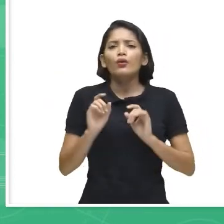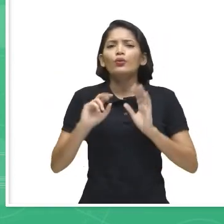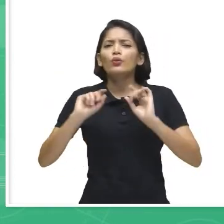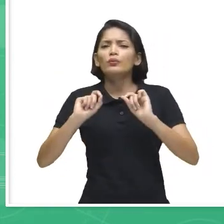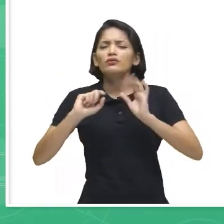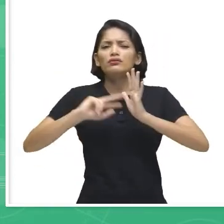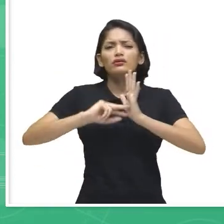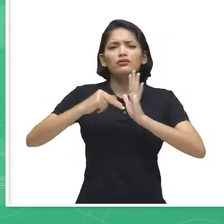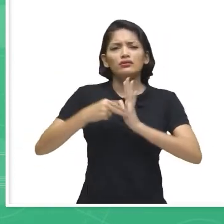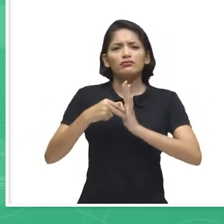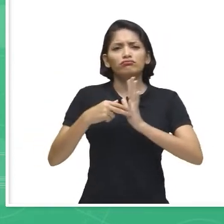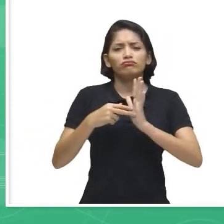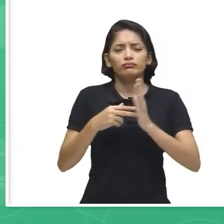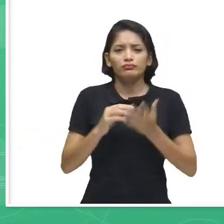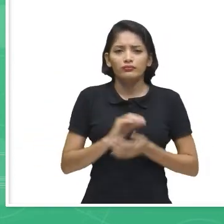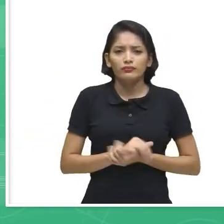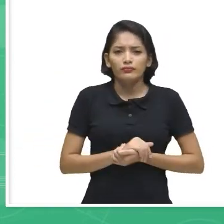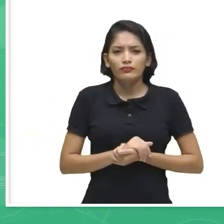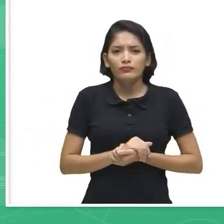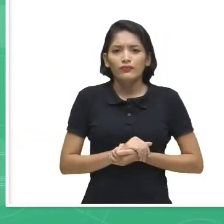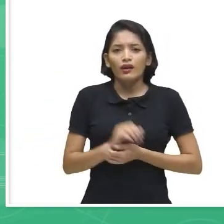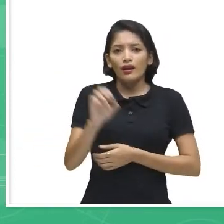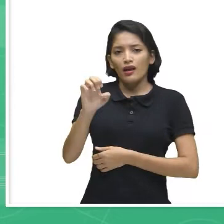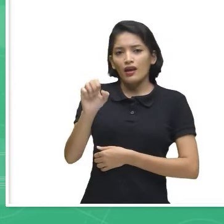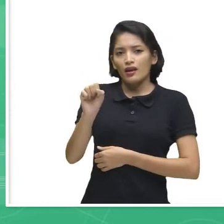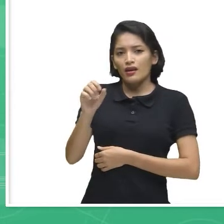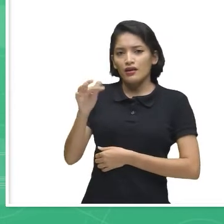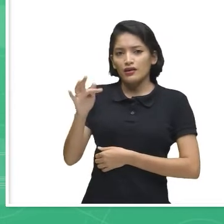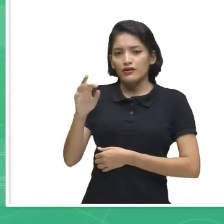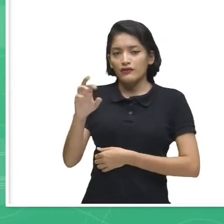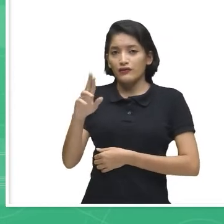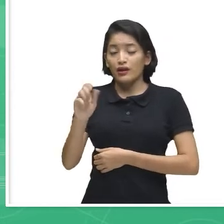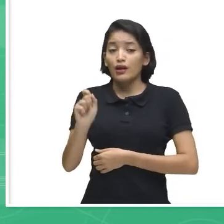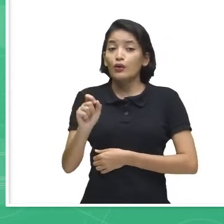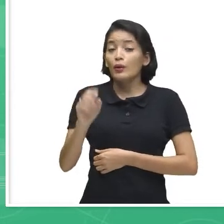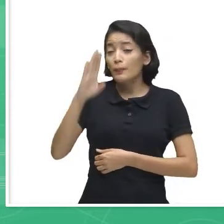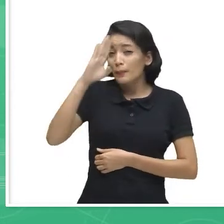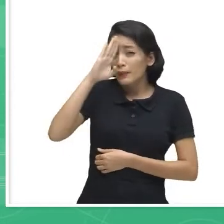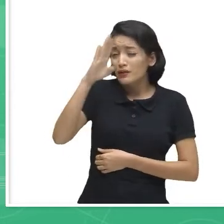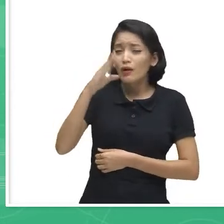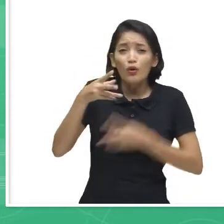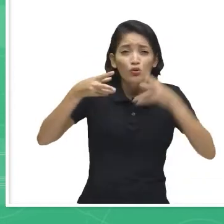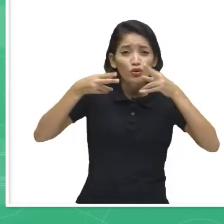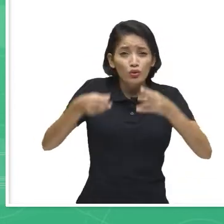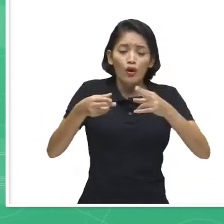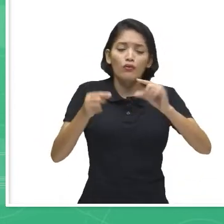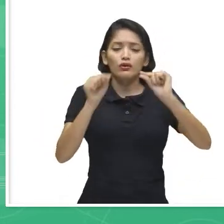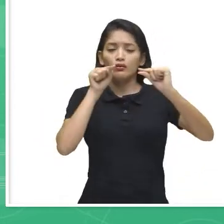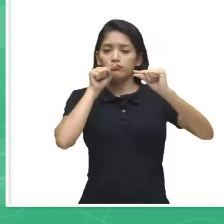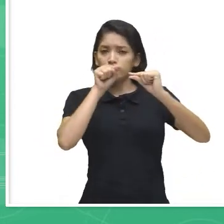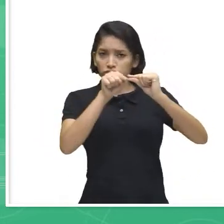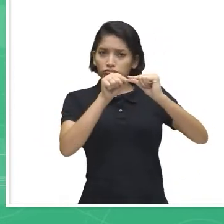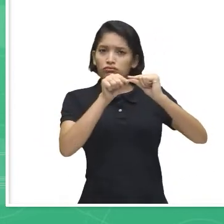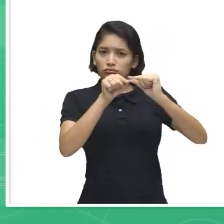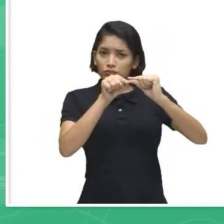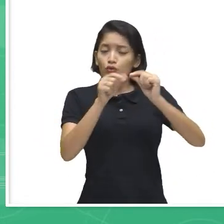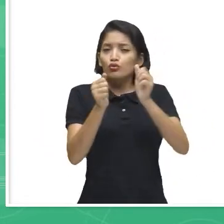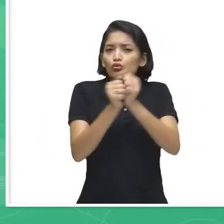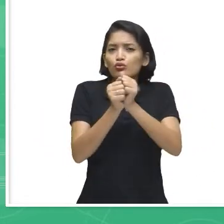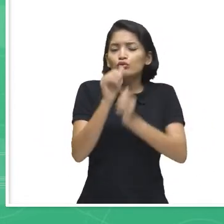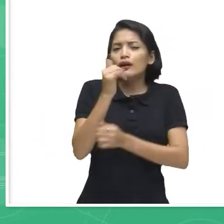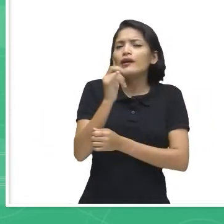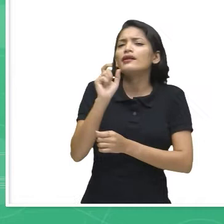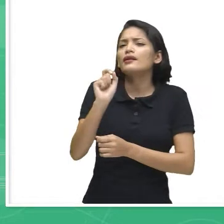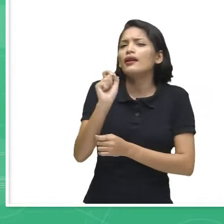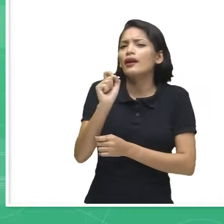isso? Esferas concêntricas são esferas que têm o mesmo centro. Se elas têm o mesmo centro com a carga, quem está no